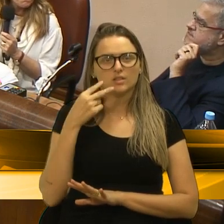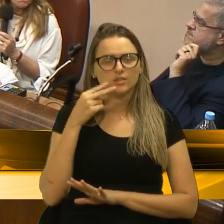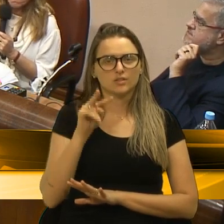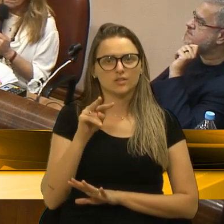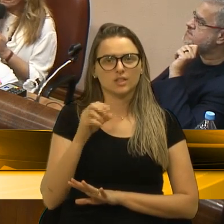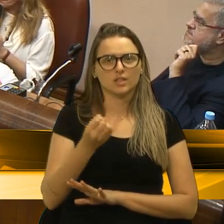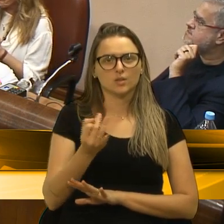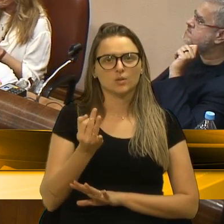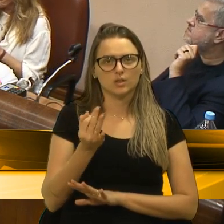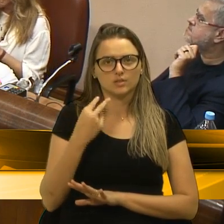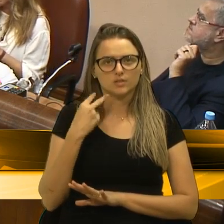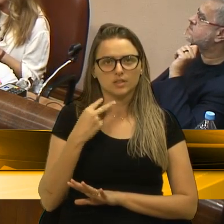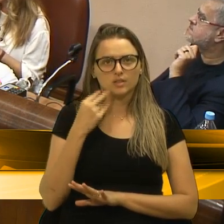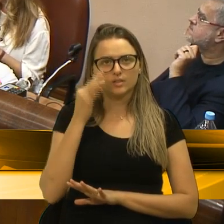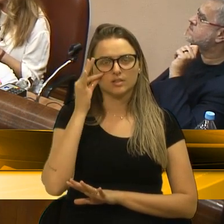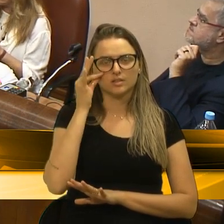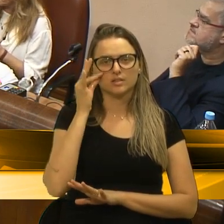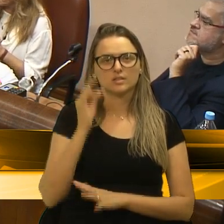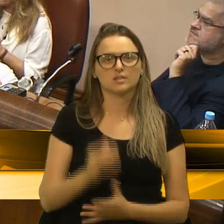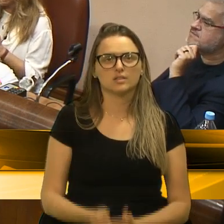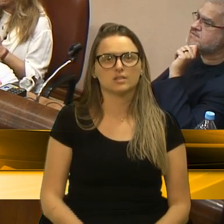favor.